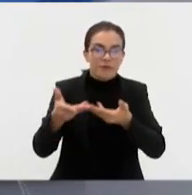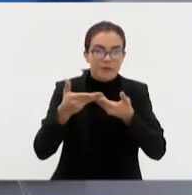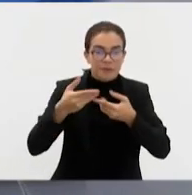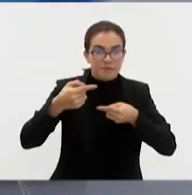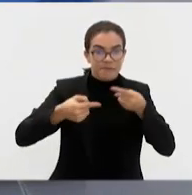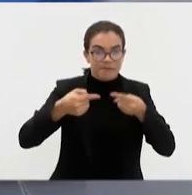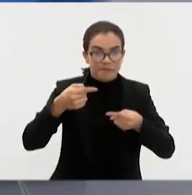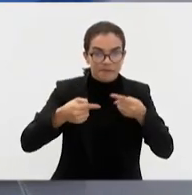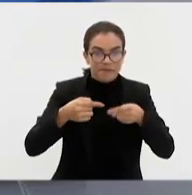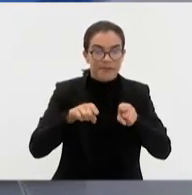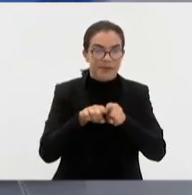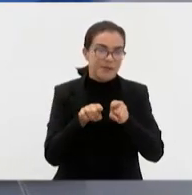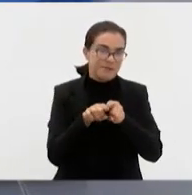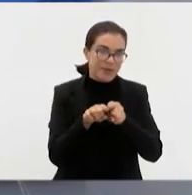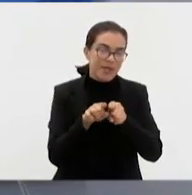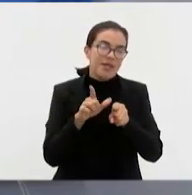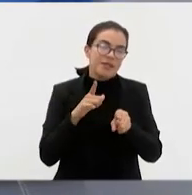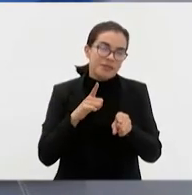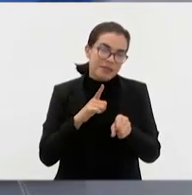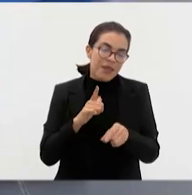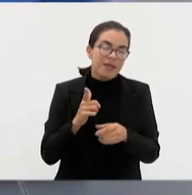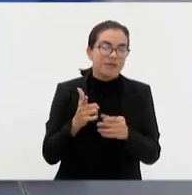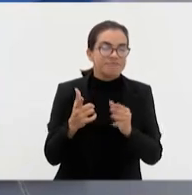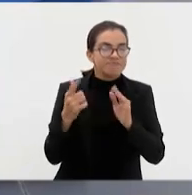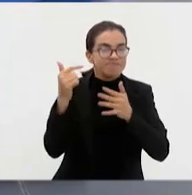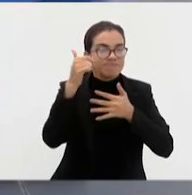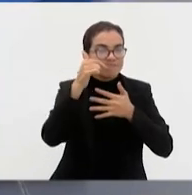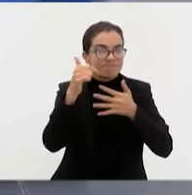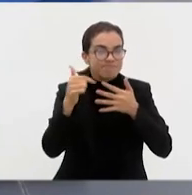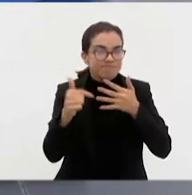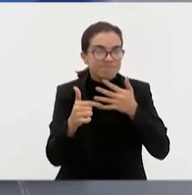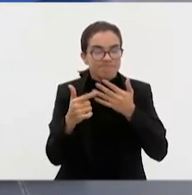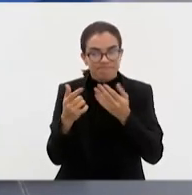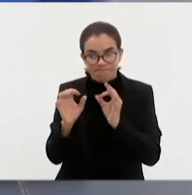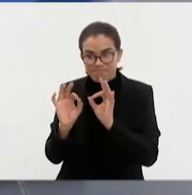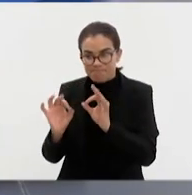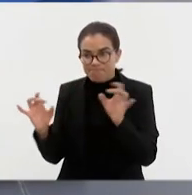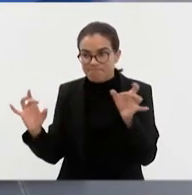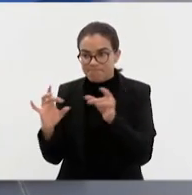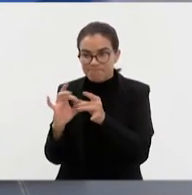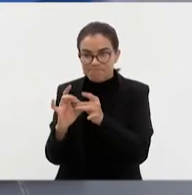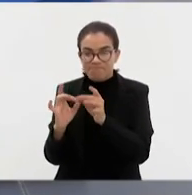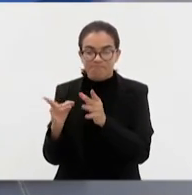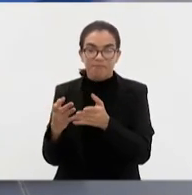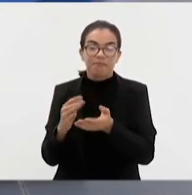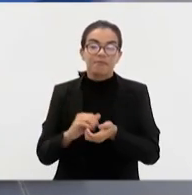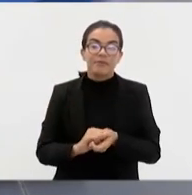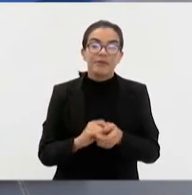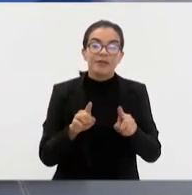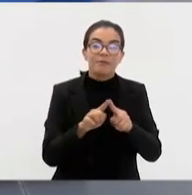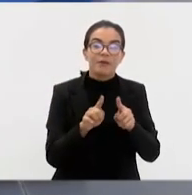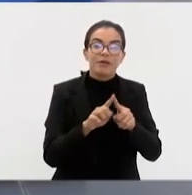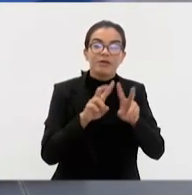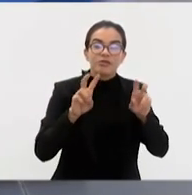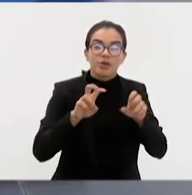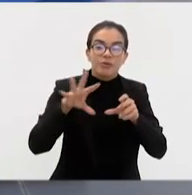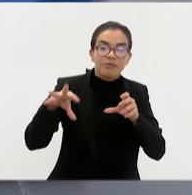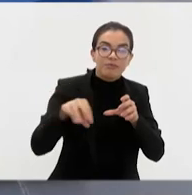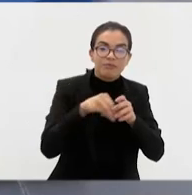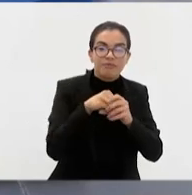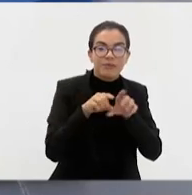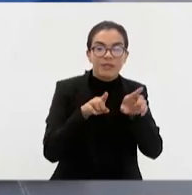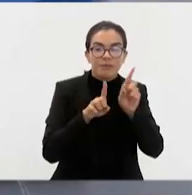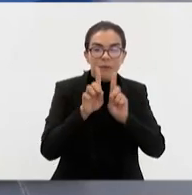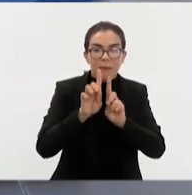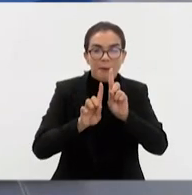atende aí às manifestações de Vossa Excelência. A outra questão é a inclusão dos dados estatísticos